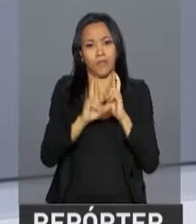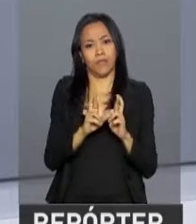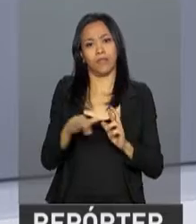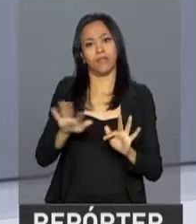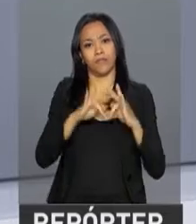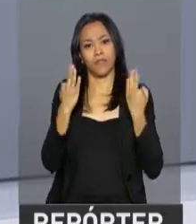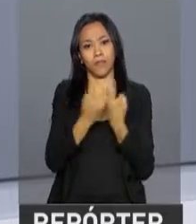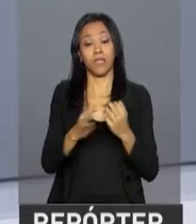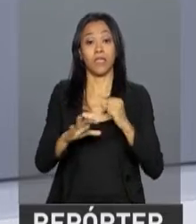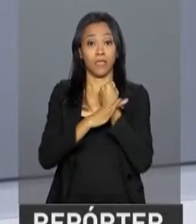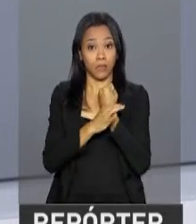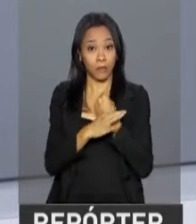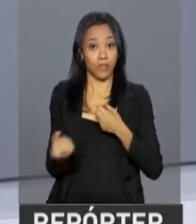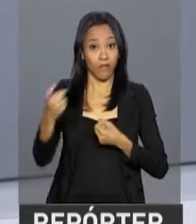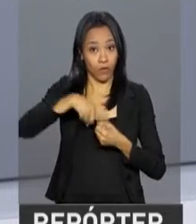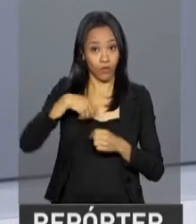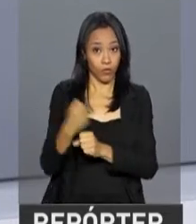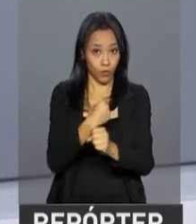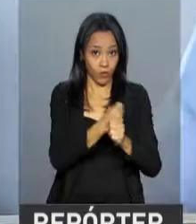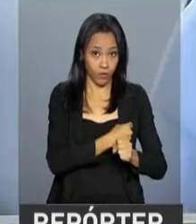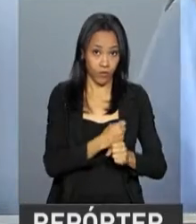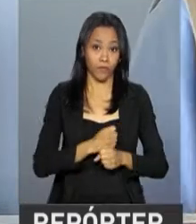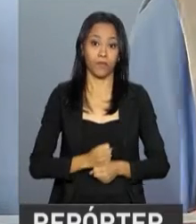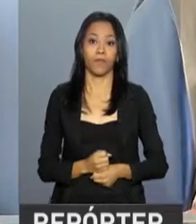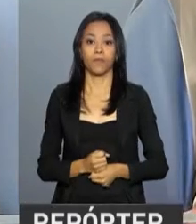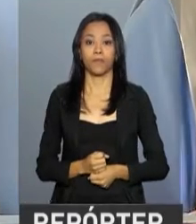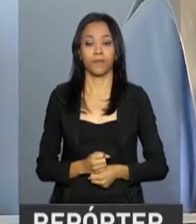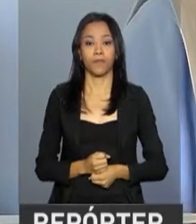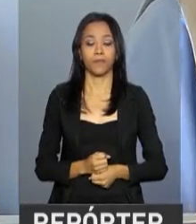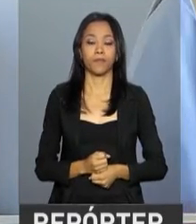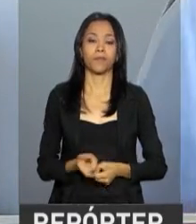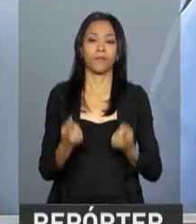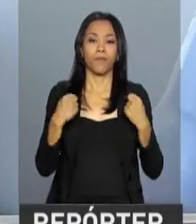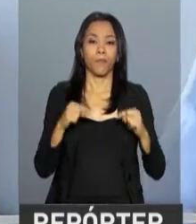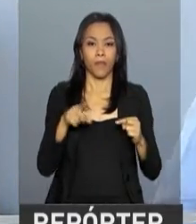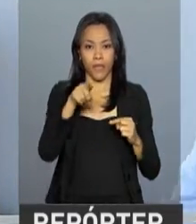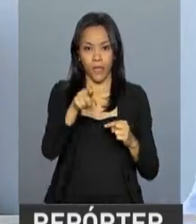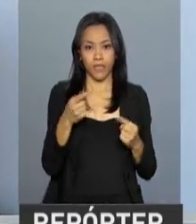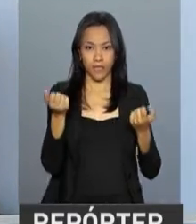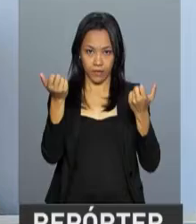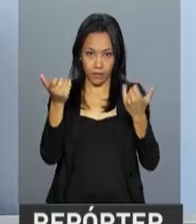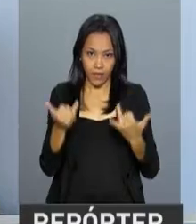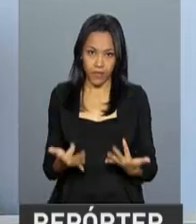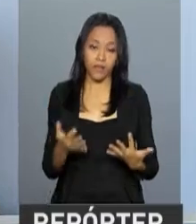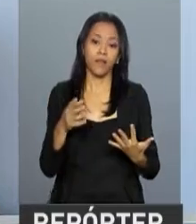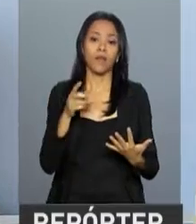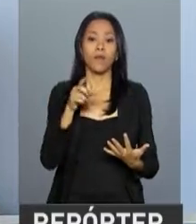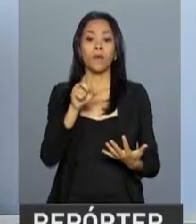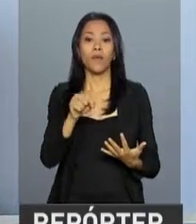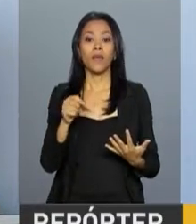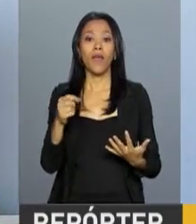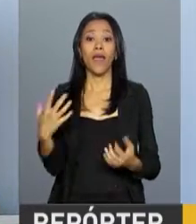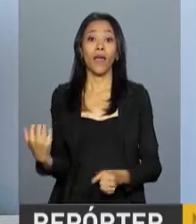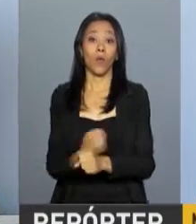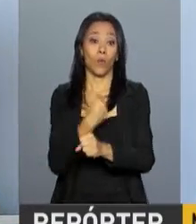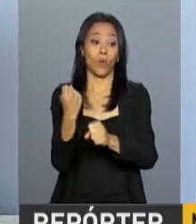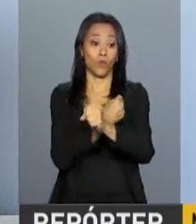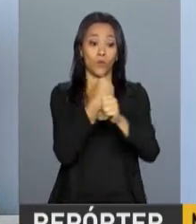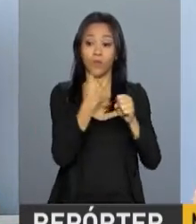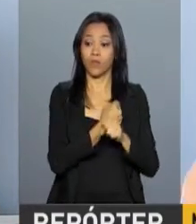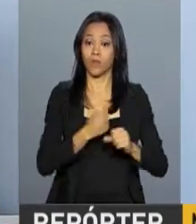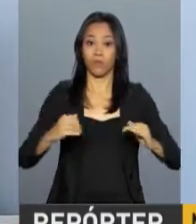garantem a retomada de obras significa a possibilidade de se construir um lar